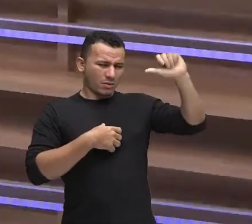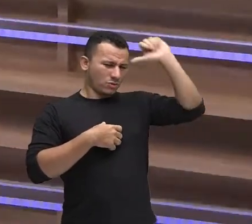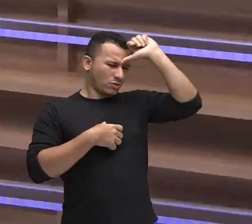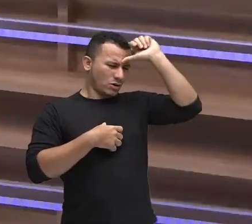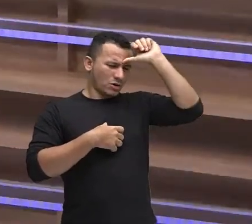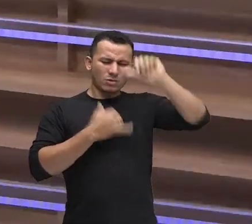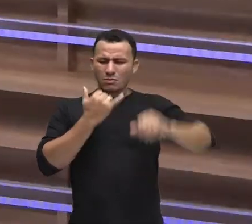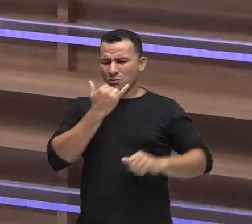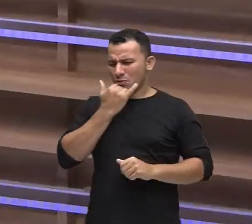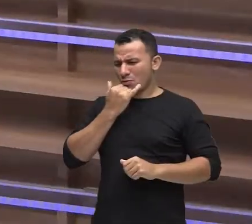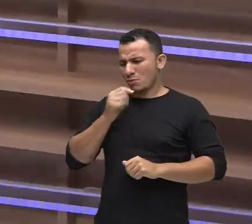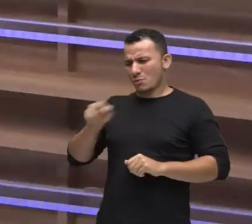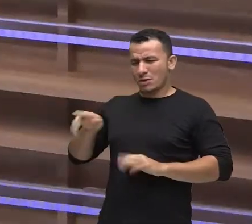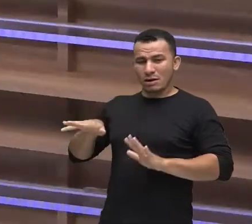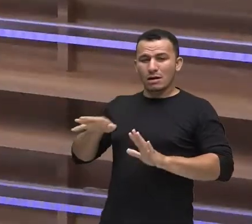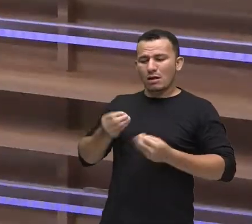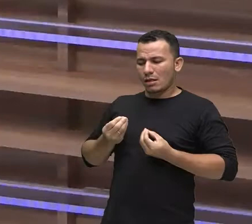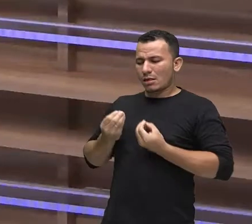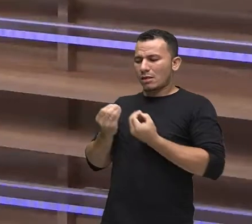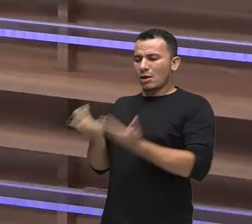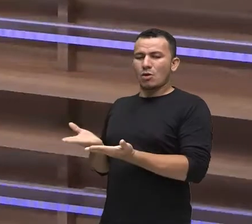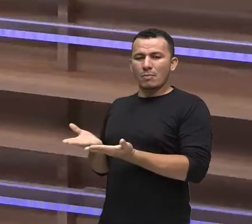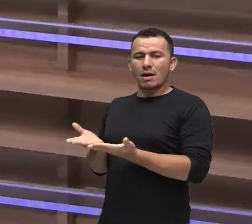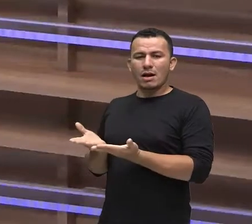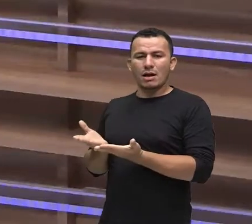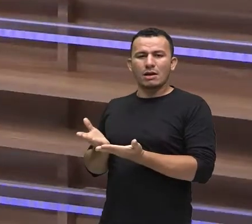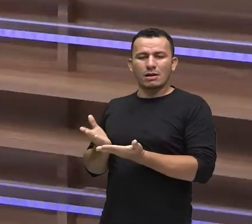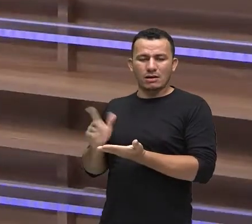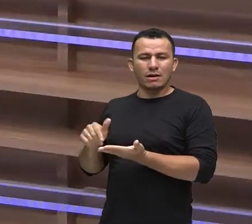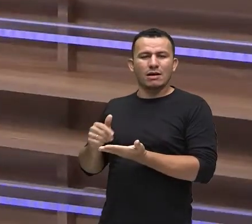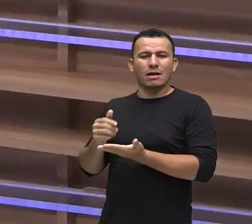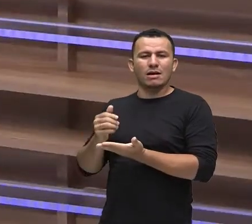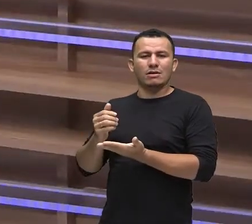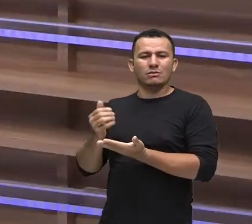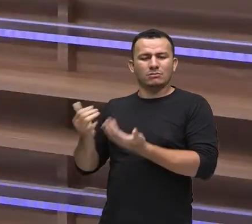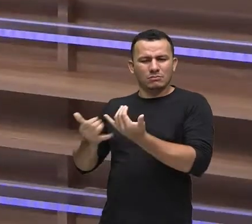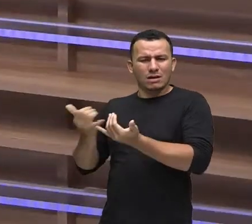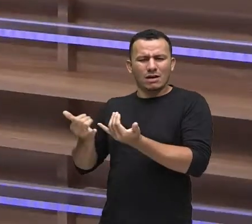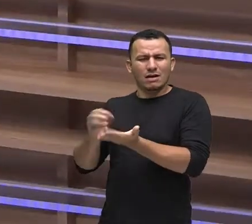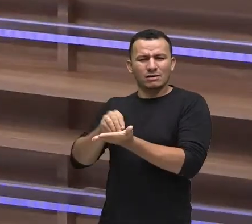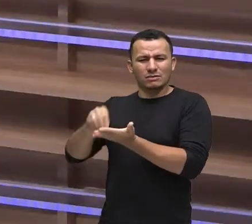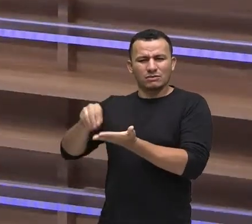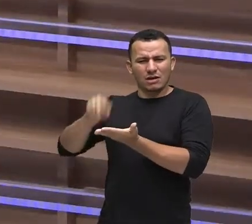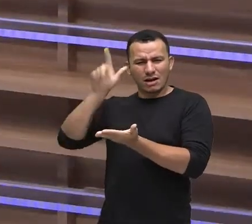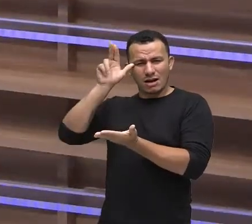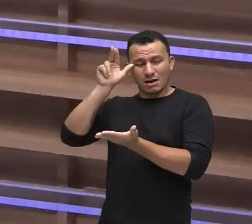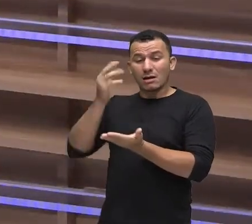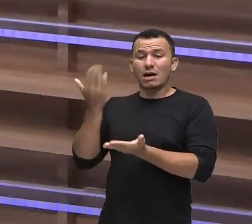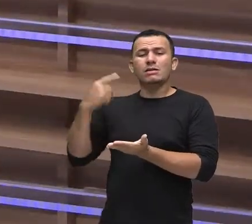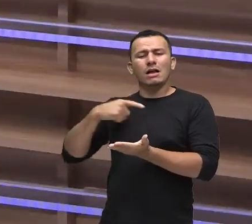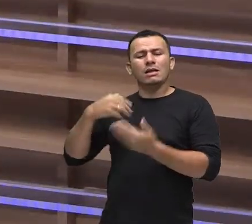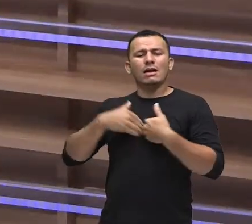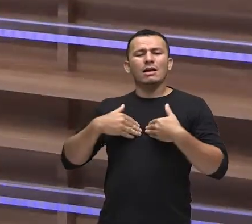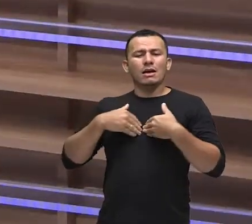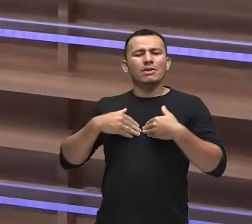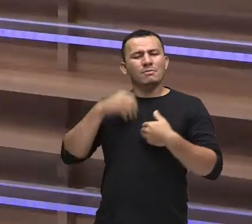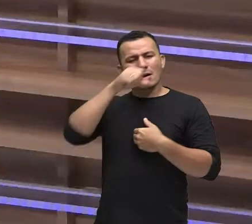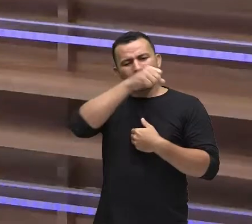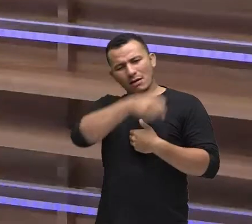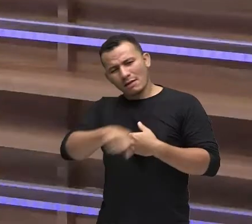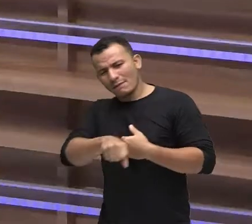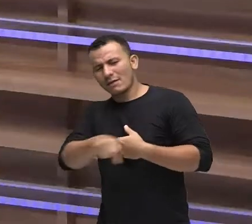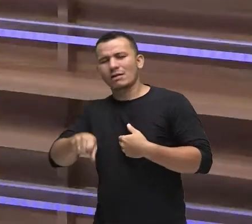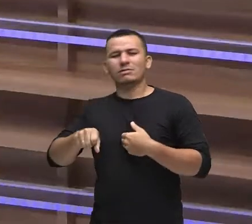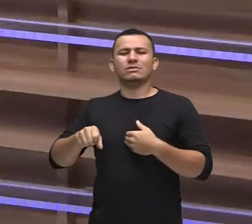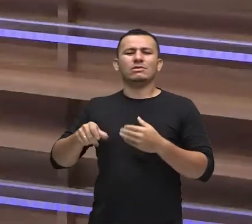dívida dele e deu para ele de presente o jogo de xadrez, que a princípio tinha uns elefantes, alguns elementos